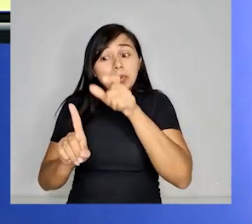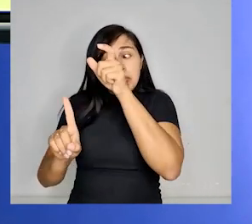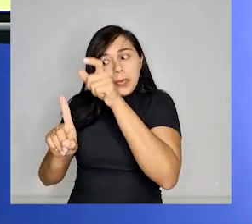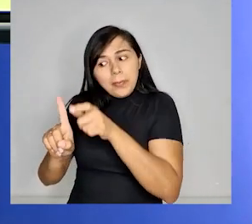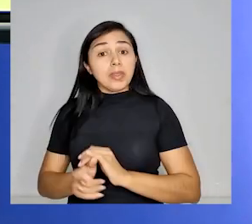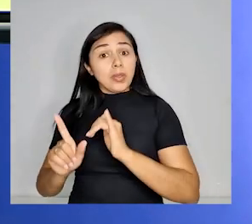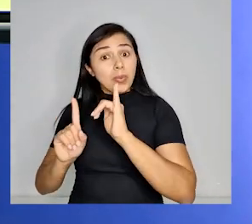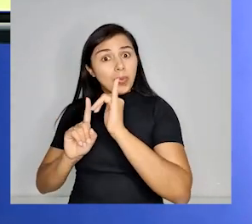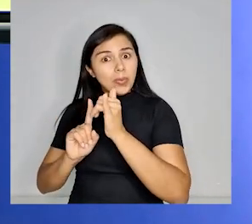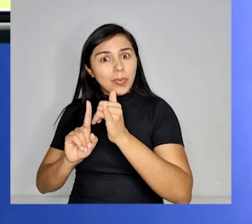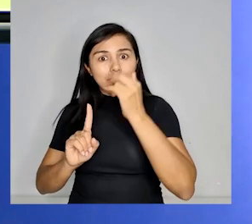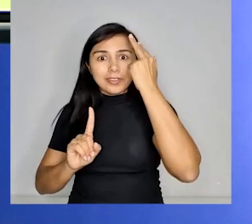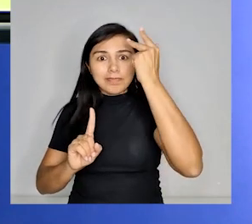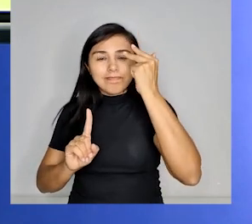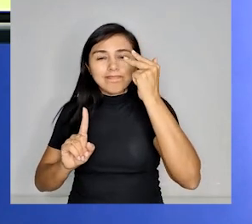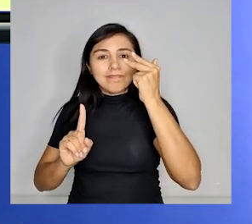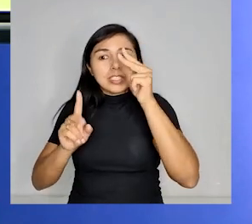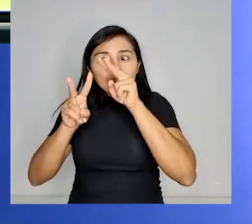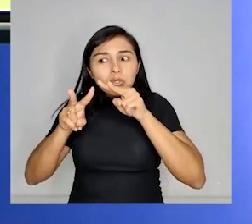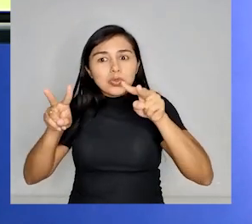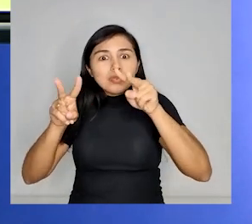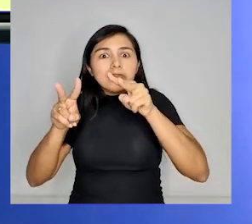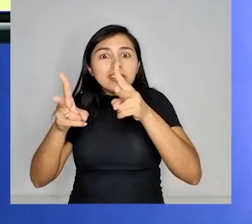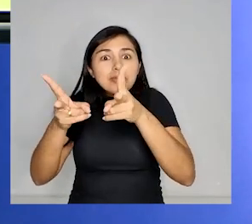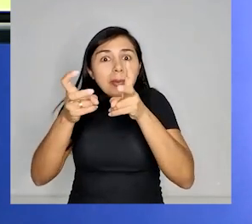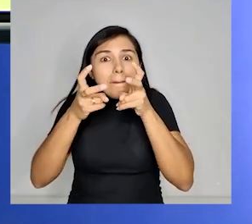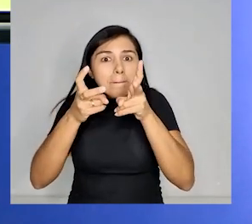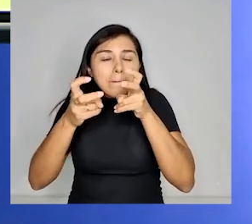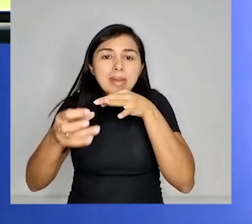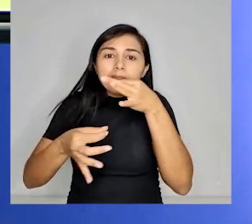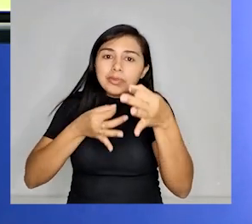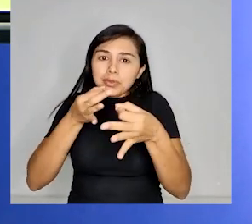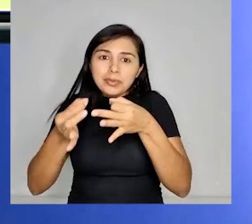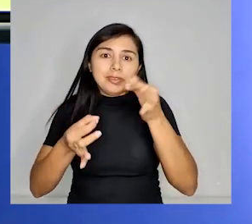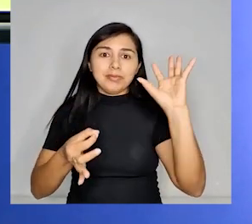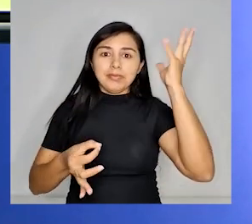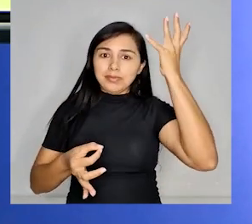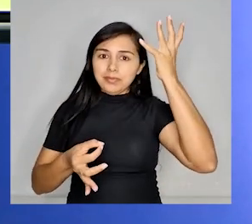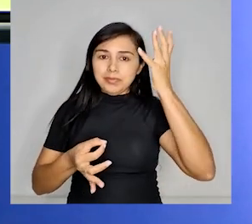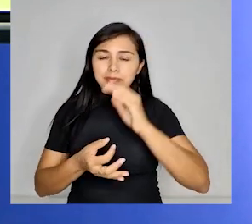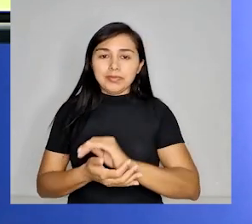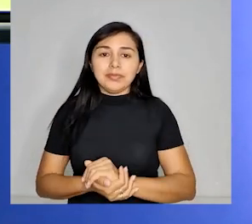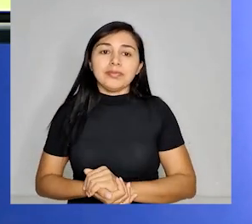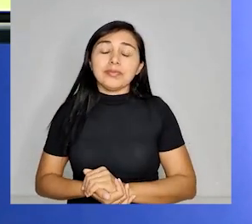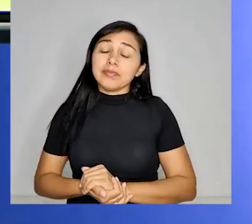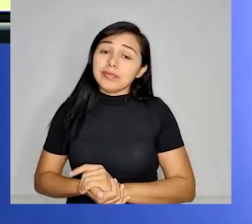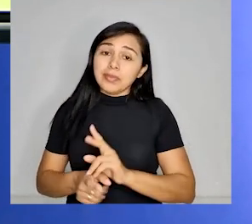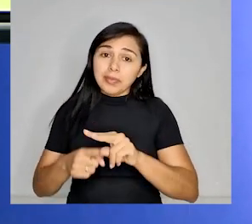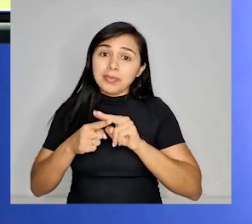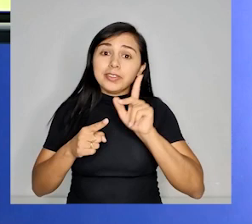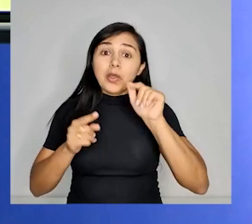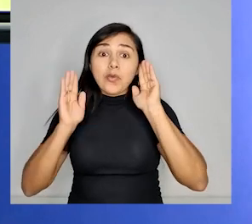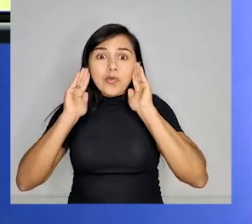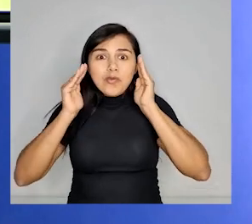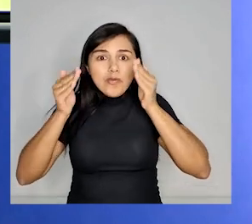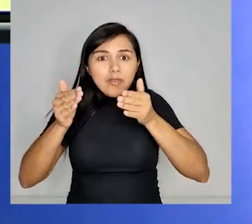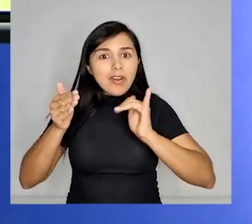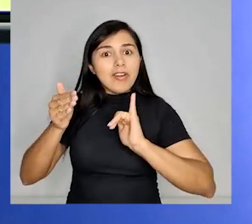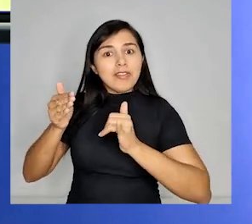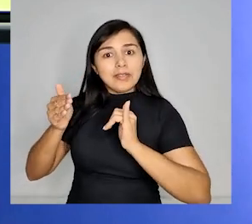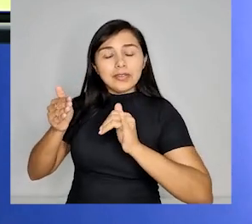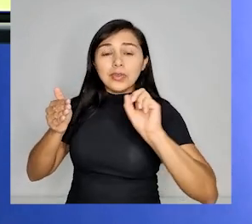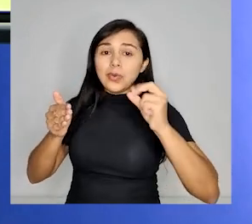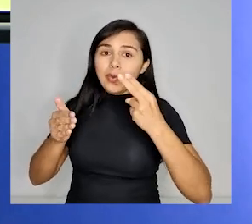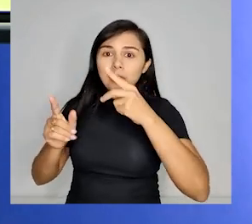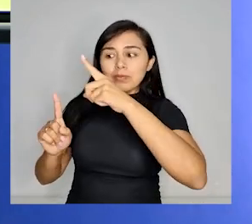narrador conta a história sob o seu ponto de vista, a sua perspectiva dos fatos, e a isso damos o nome de foco narrativo ou